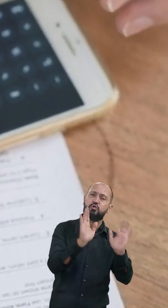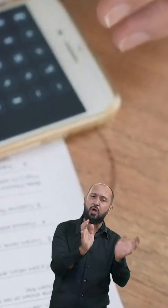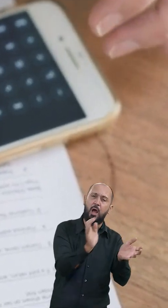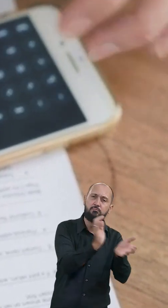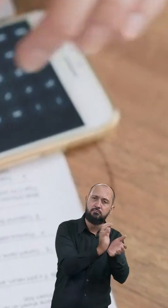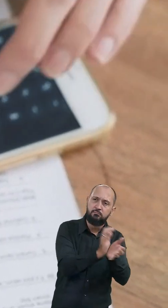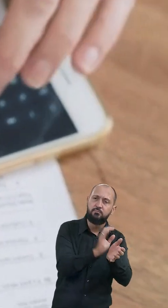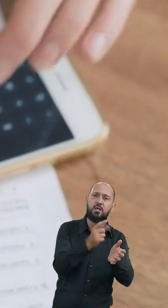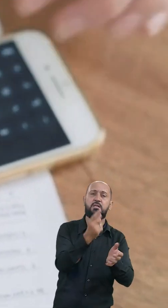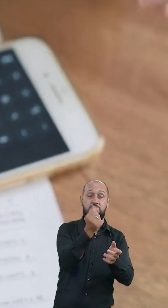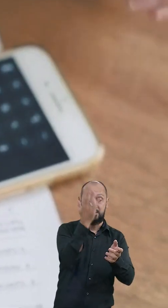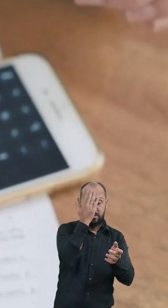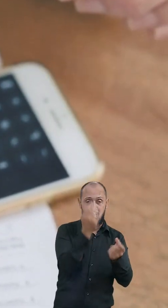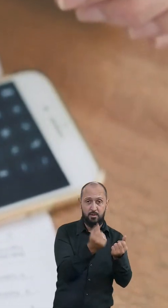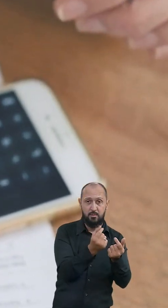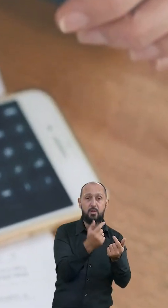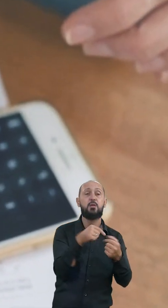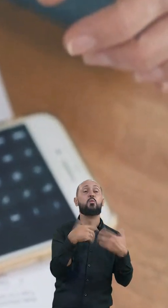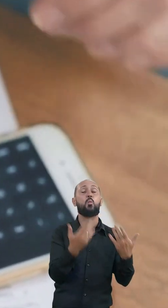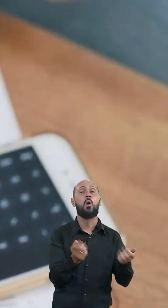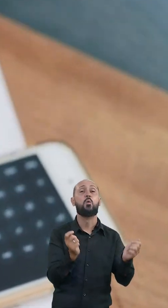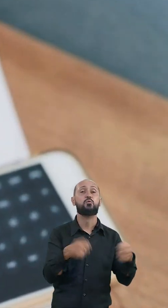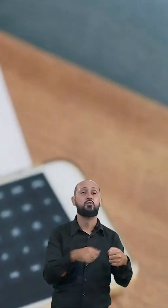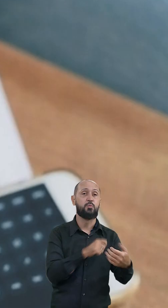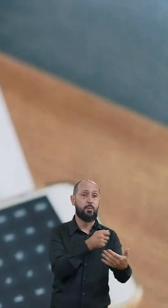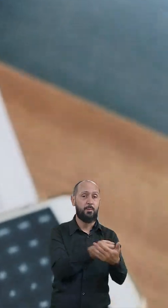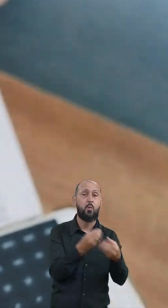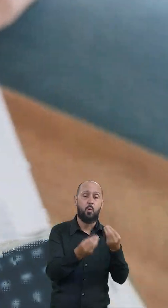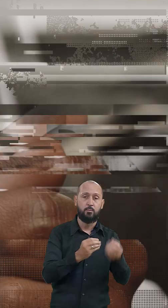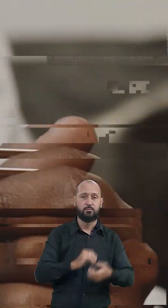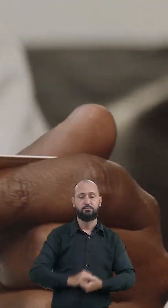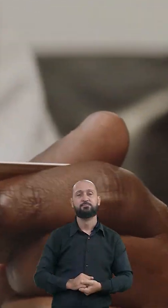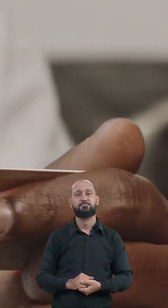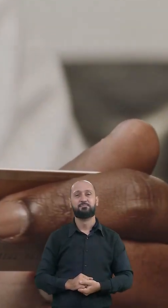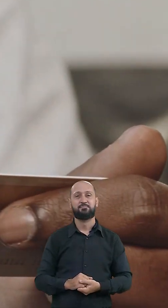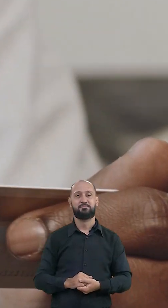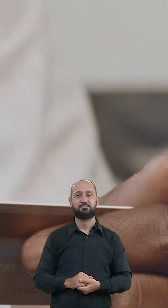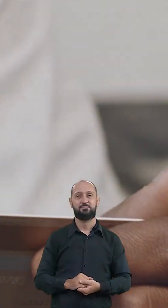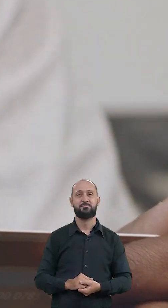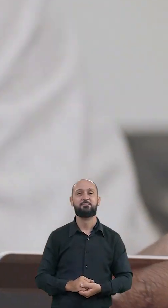já sabendo dos valores das tarifas e de suas condições de pagamento.